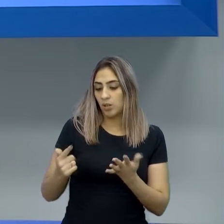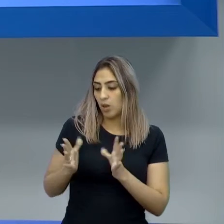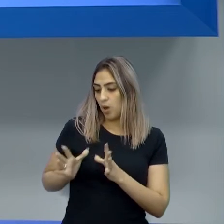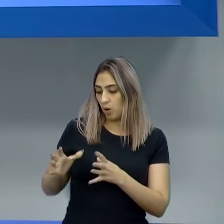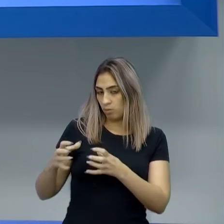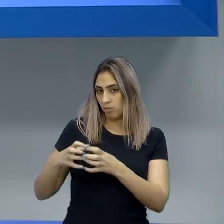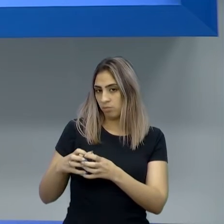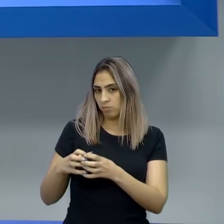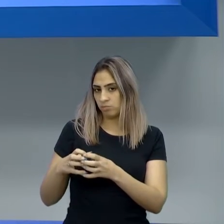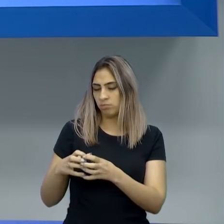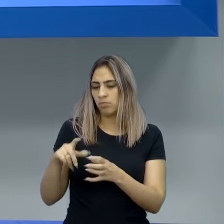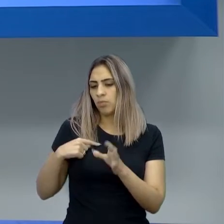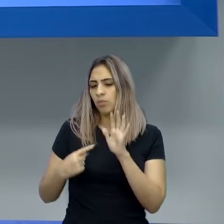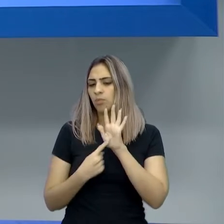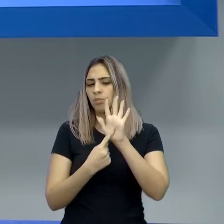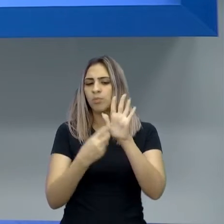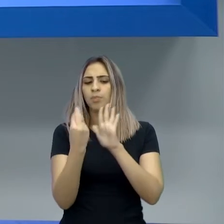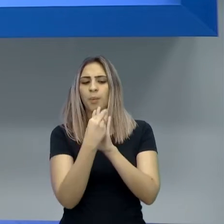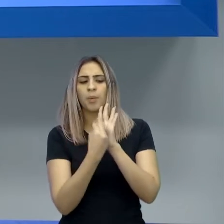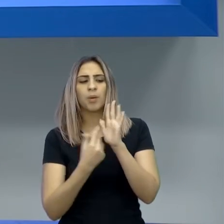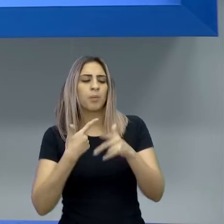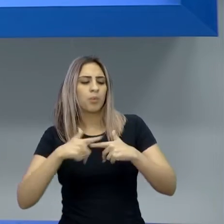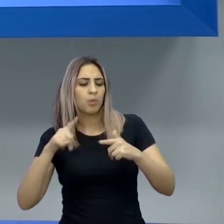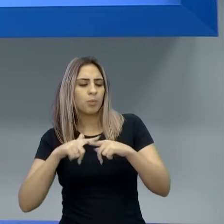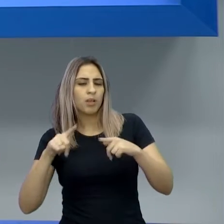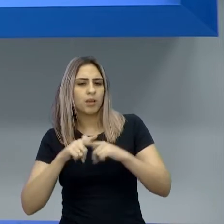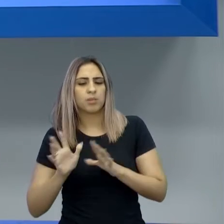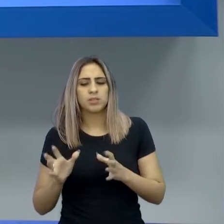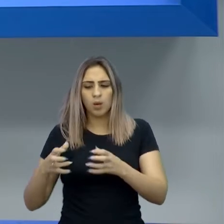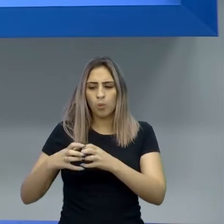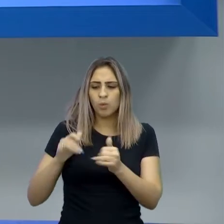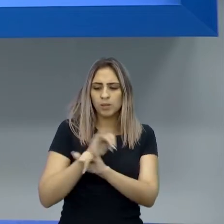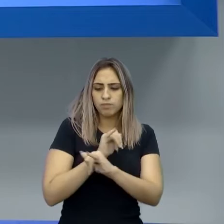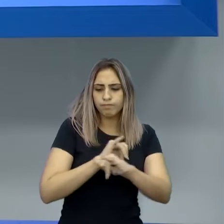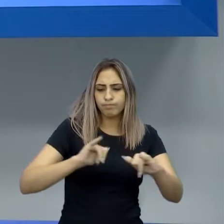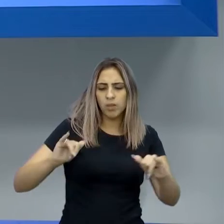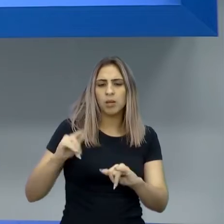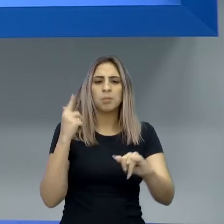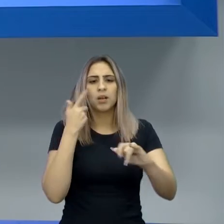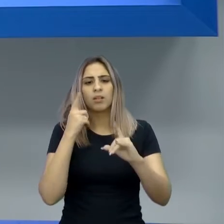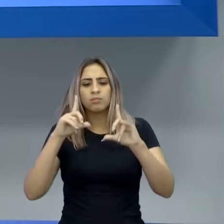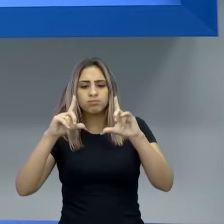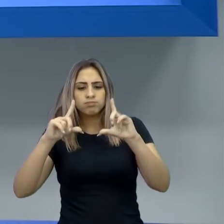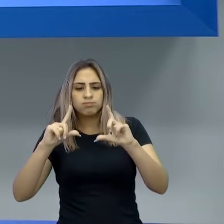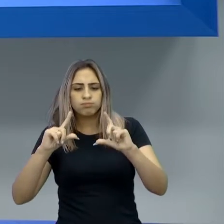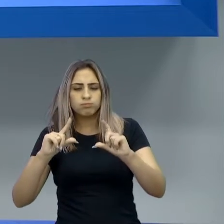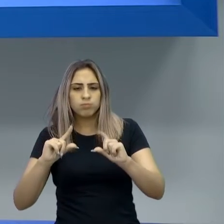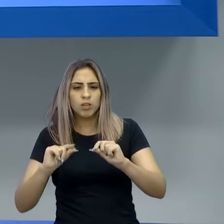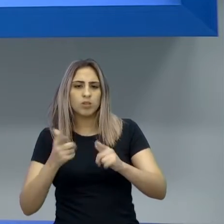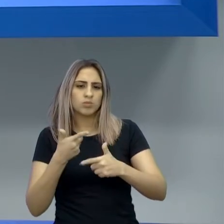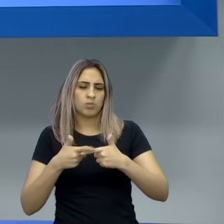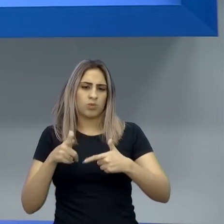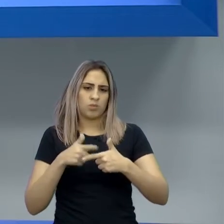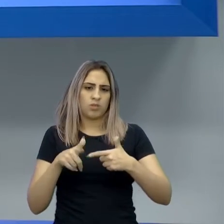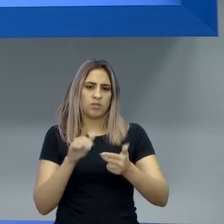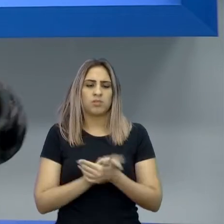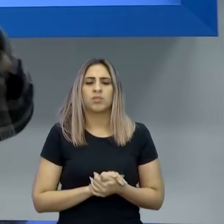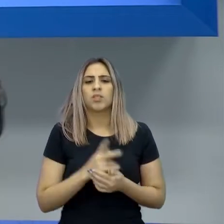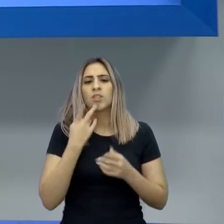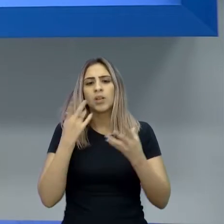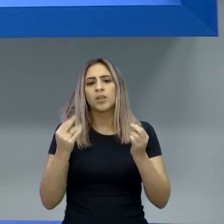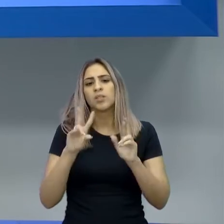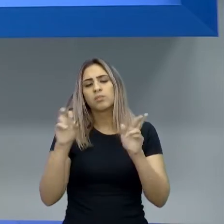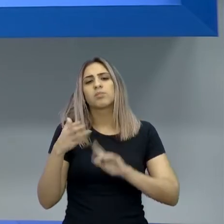comunitário expondo problemas da comunidade e apresentar soluções para amenizá-los ou saná-los. Ela falou bastante sobre a questão